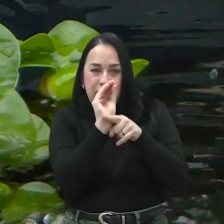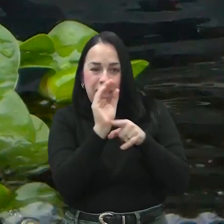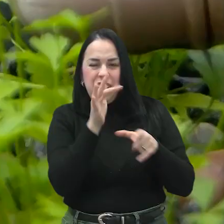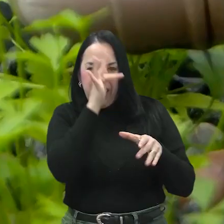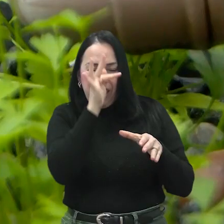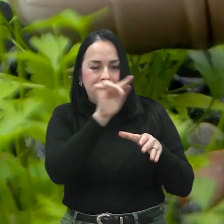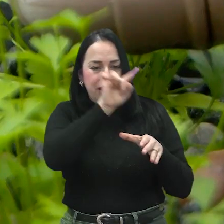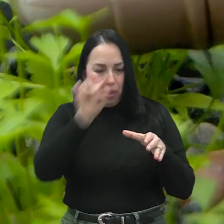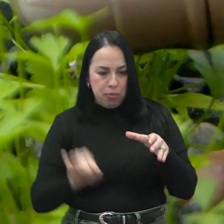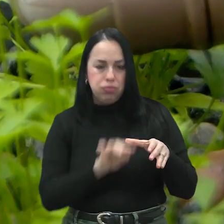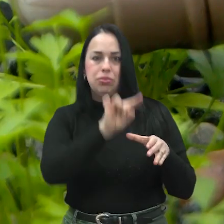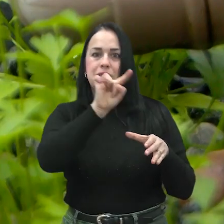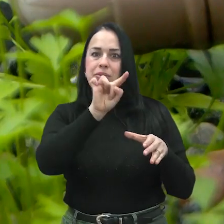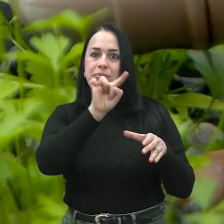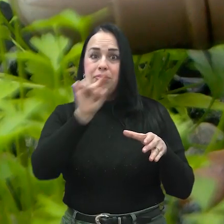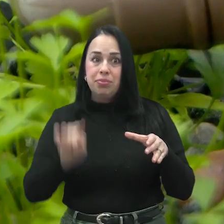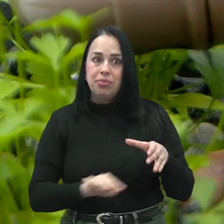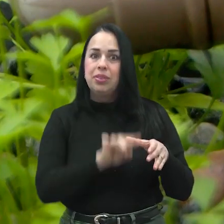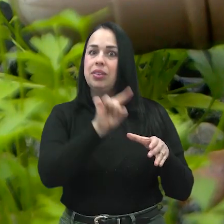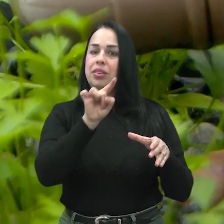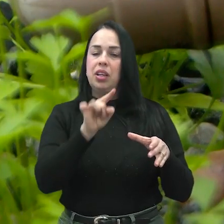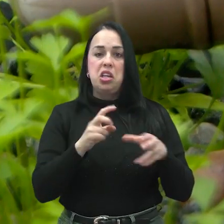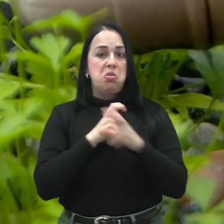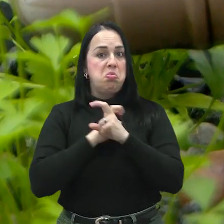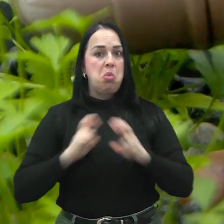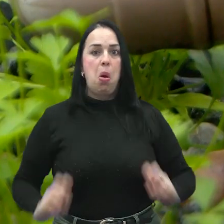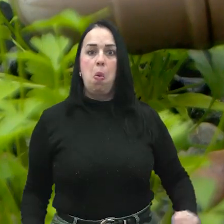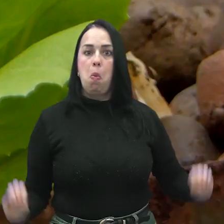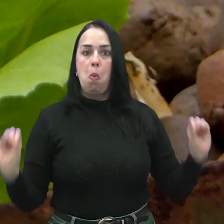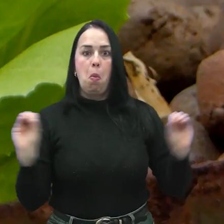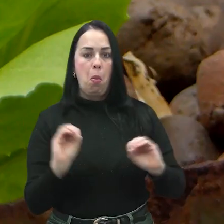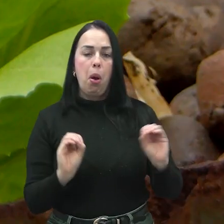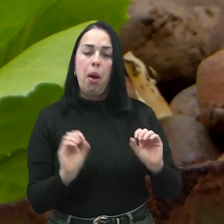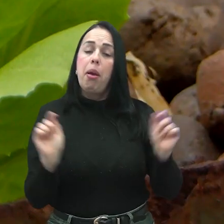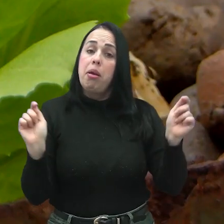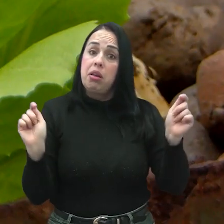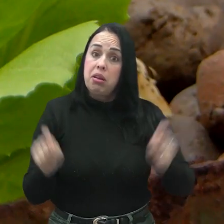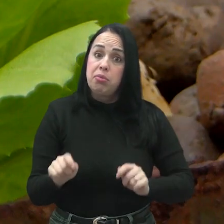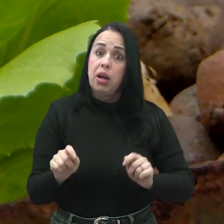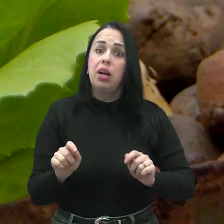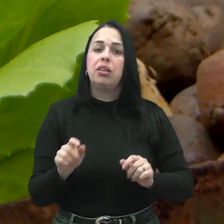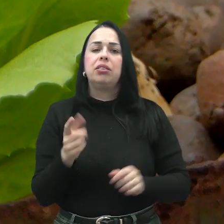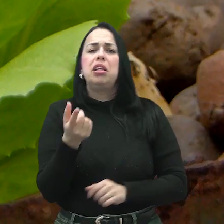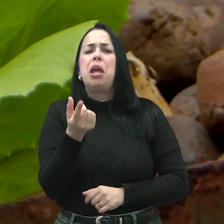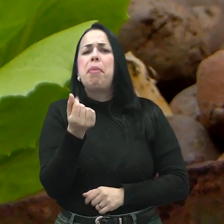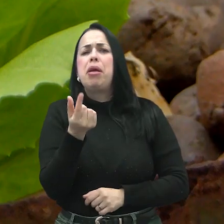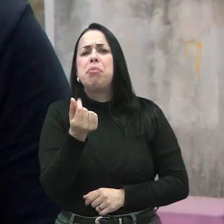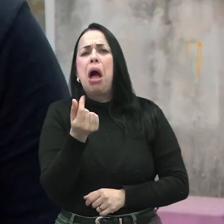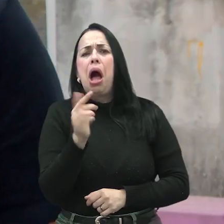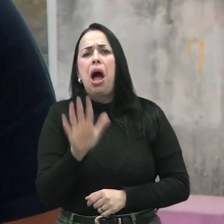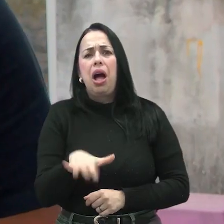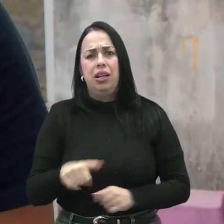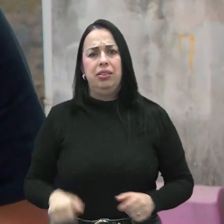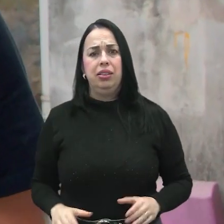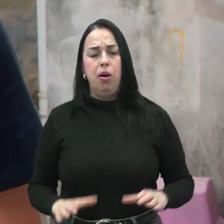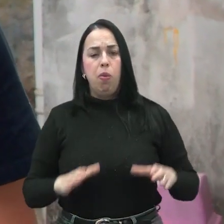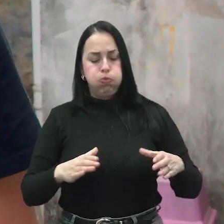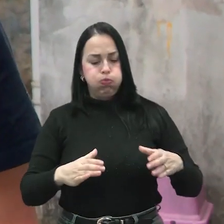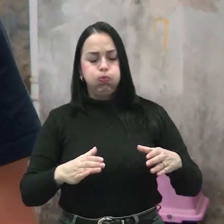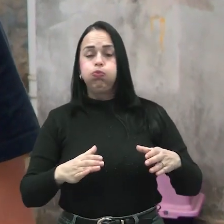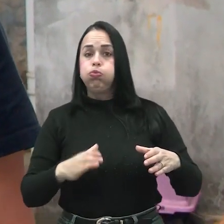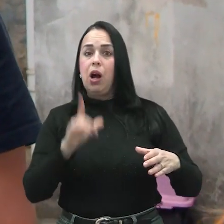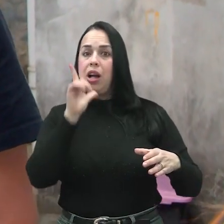do peixe. O sistema é totalmente livre de agrotóxicos e pode ser feito com baixo custo. A gente tem uma caixa